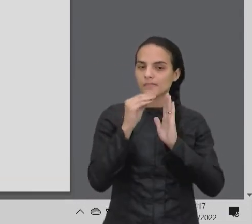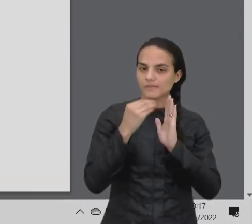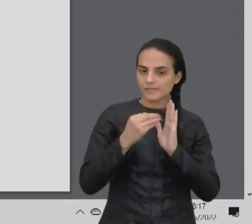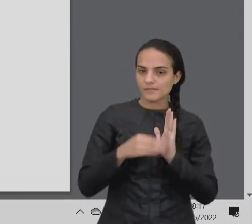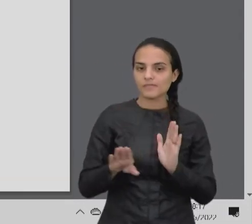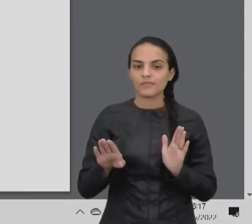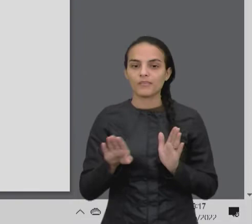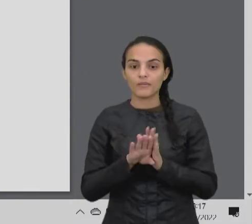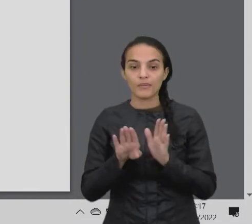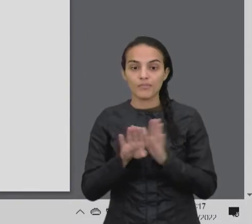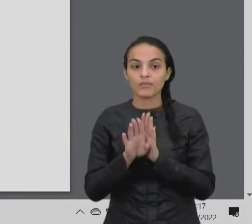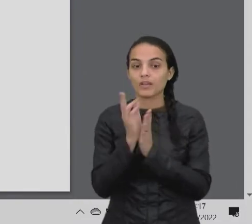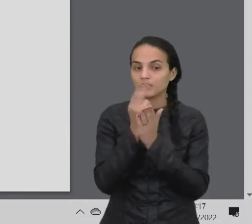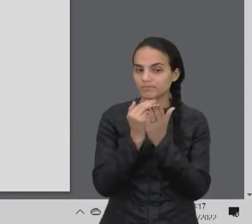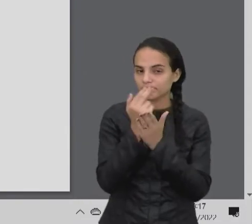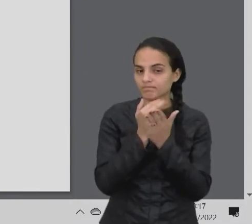com